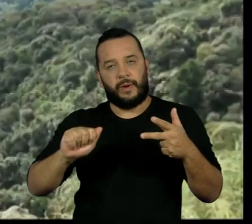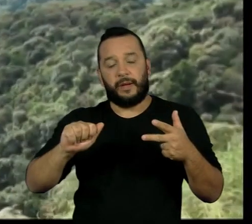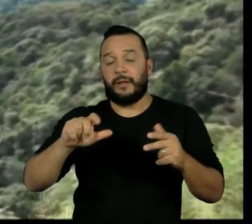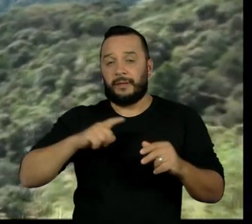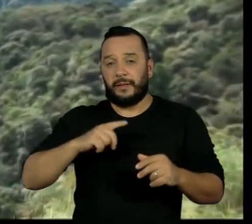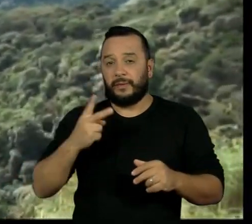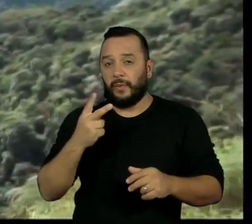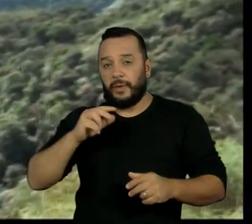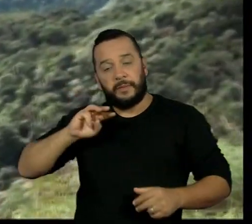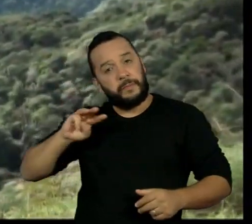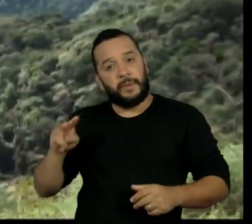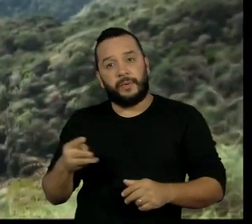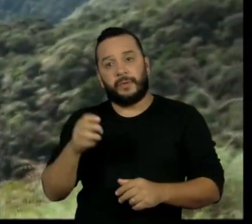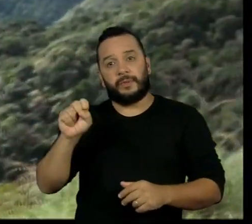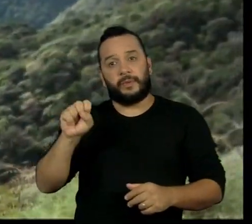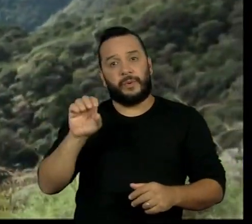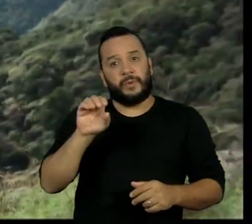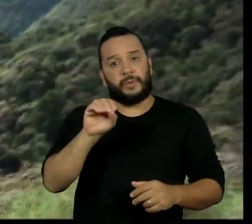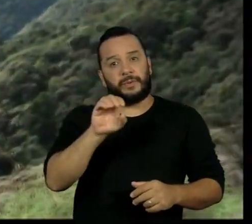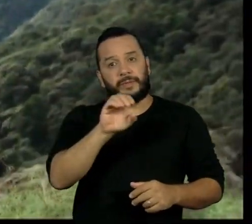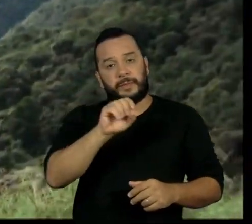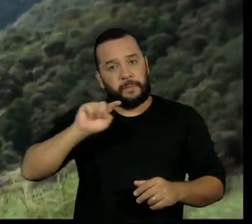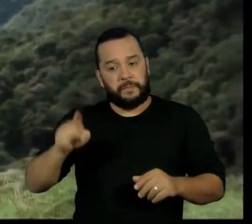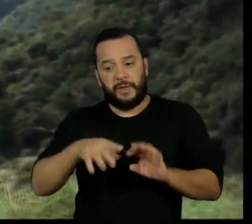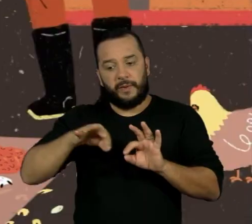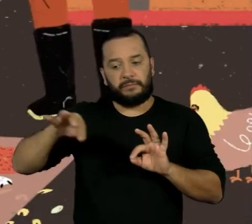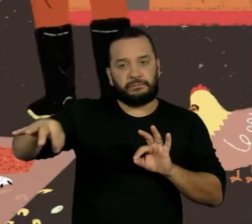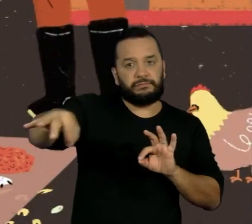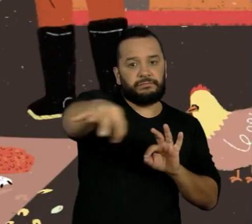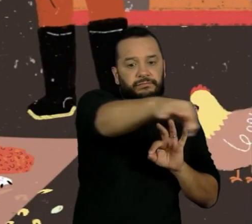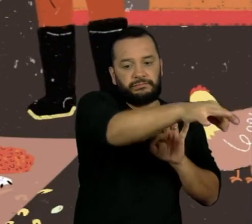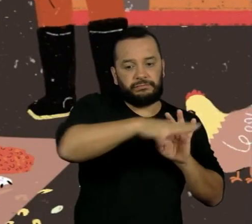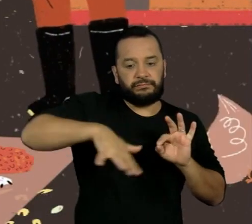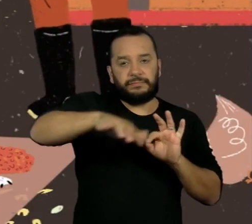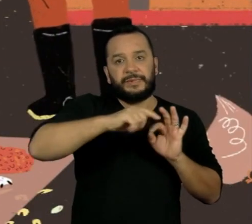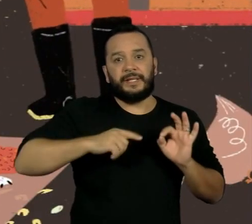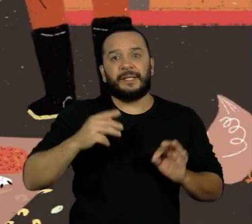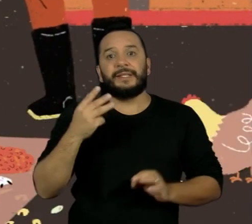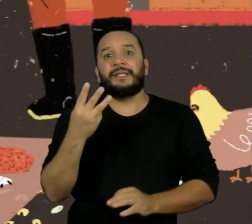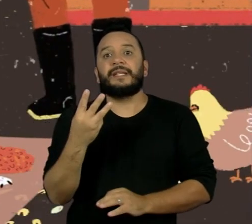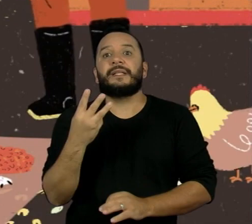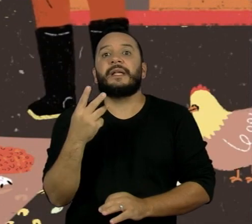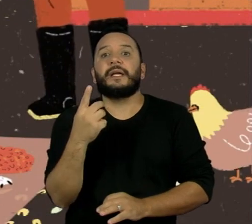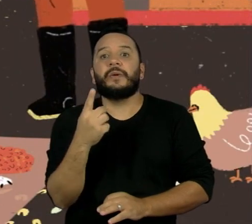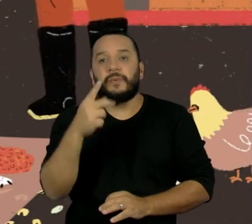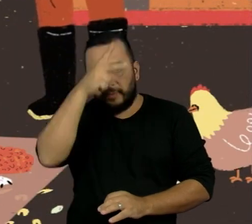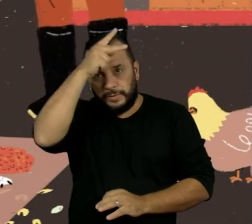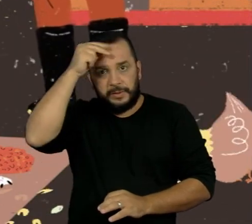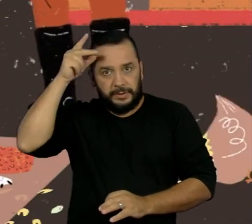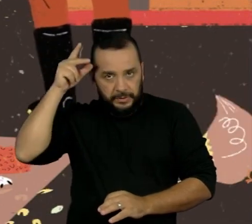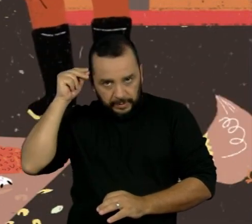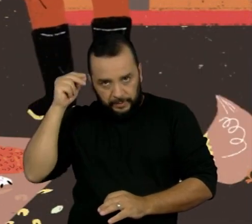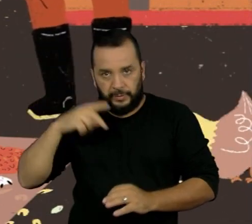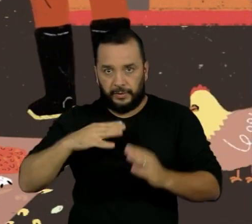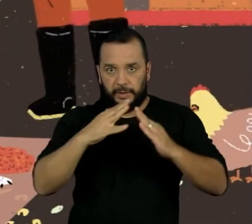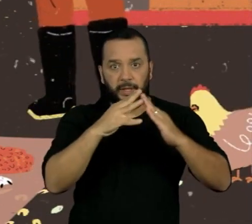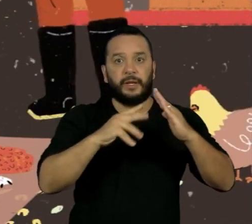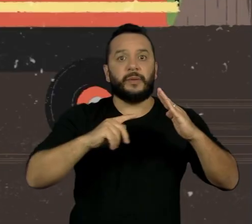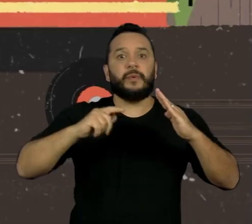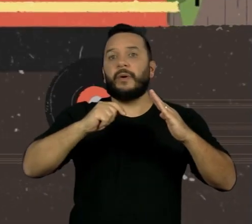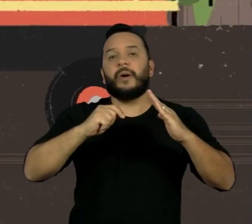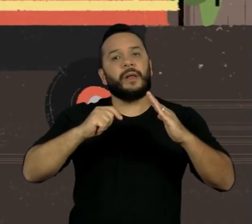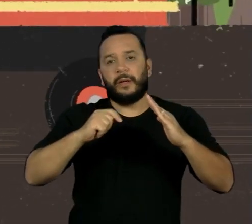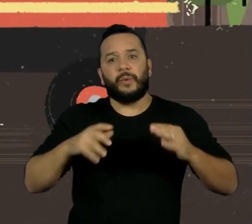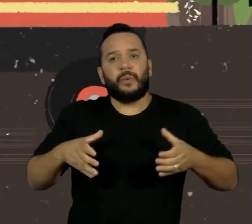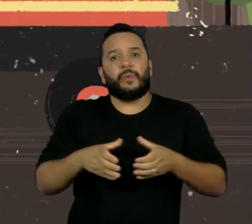2.800.000 hectares, onde ficam 31 municípios. Quilombolas dessa região estão unidos por um objetivo